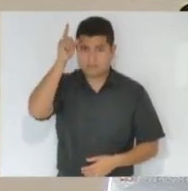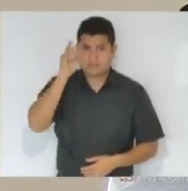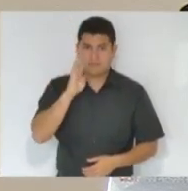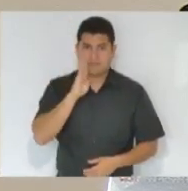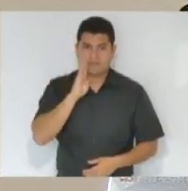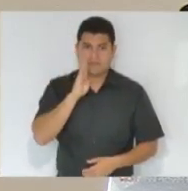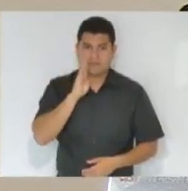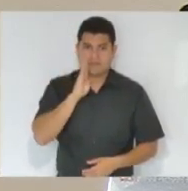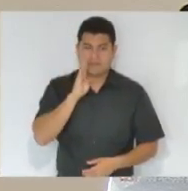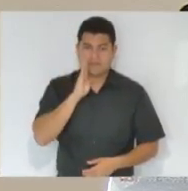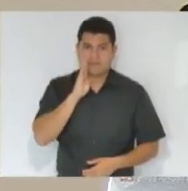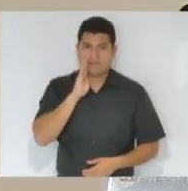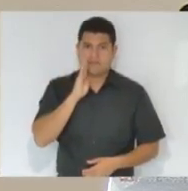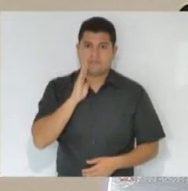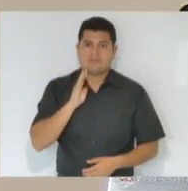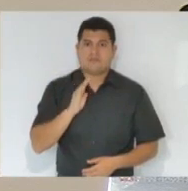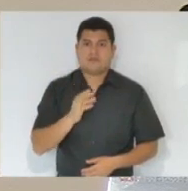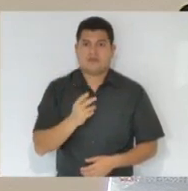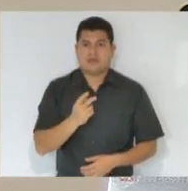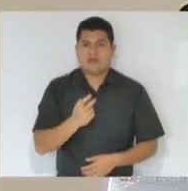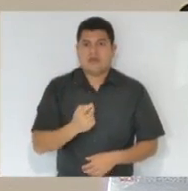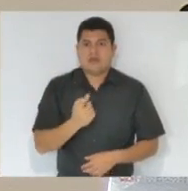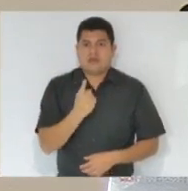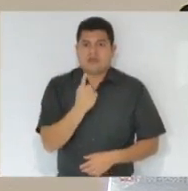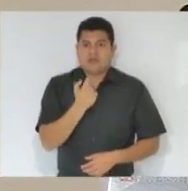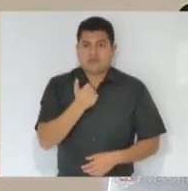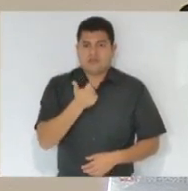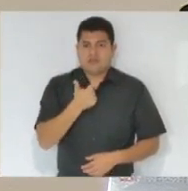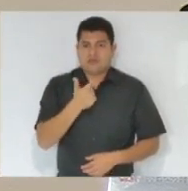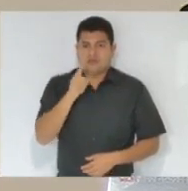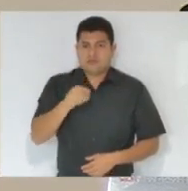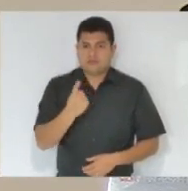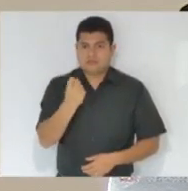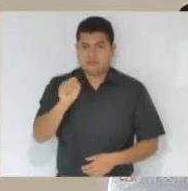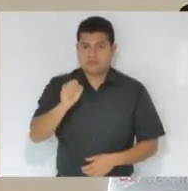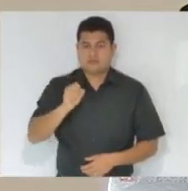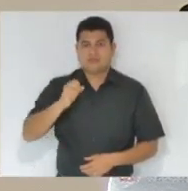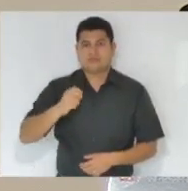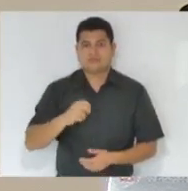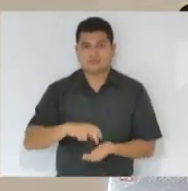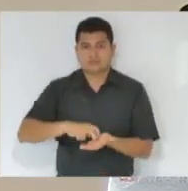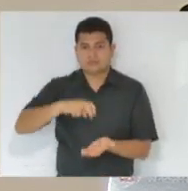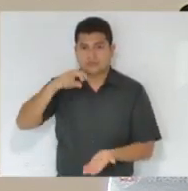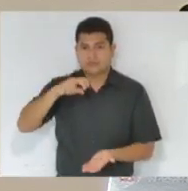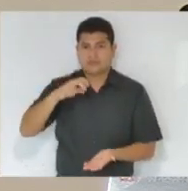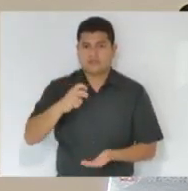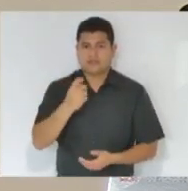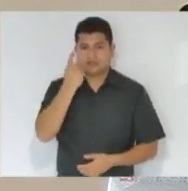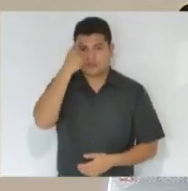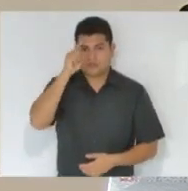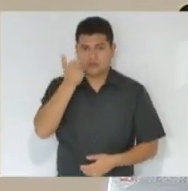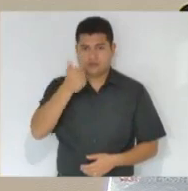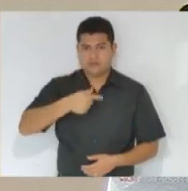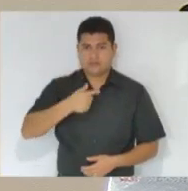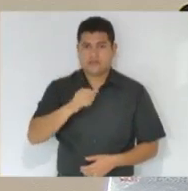Nilson Berlanda. Às 12 horas e 18 minutos do dia 17 do mês de julho do ano de